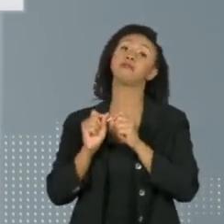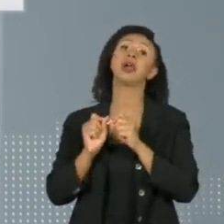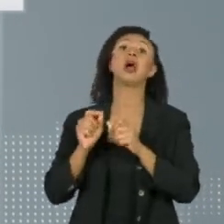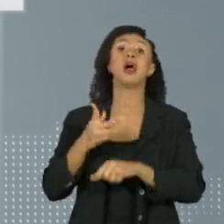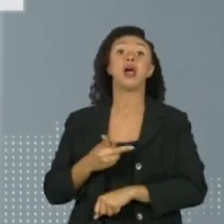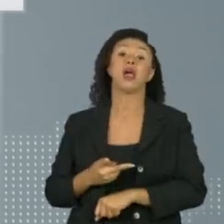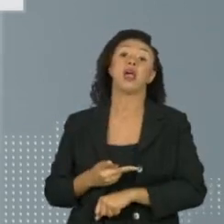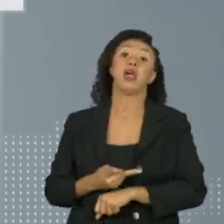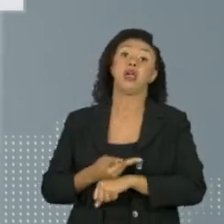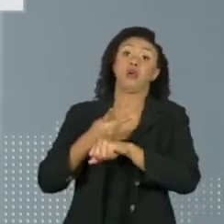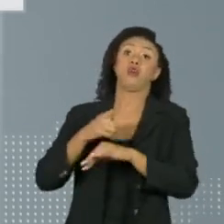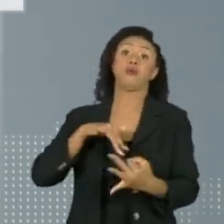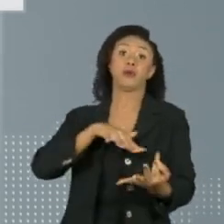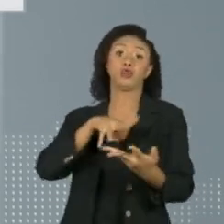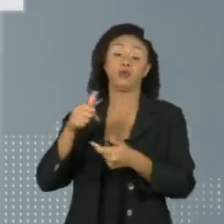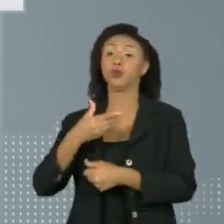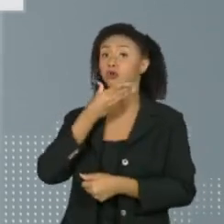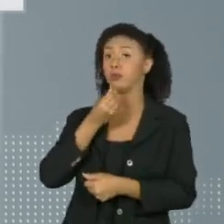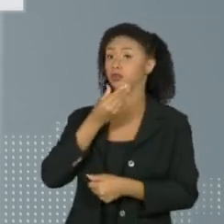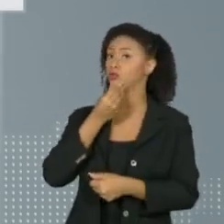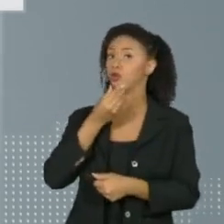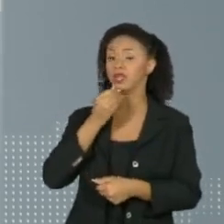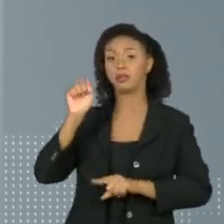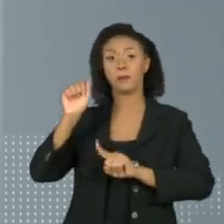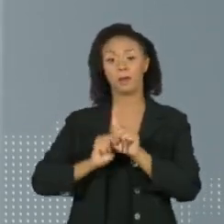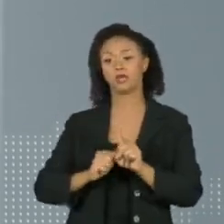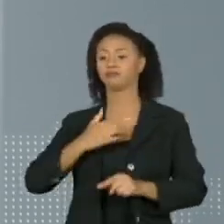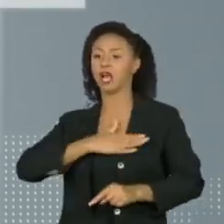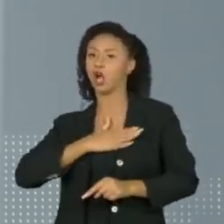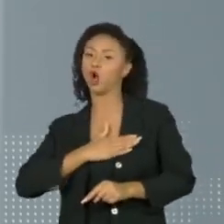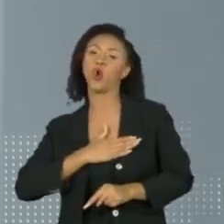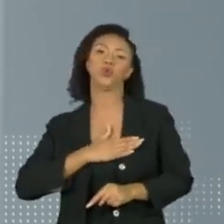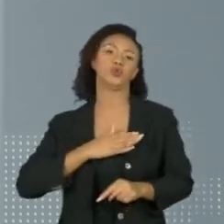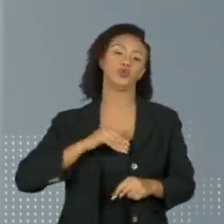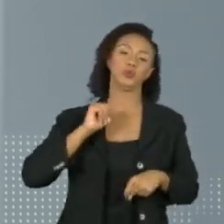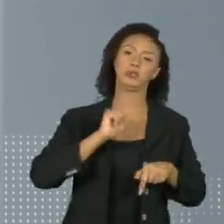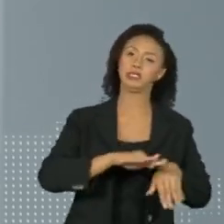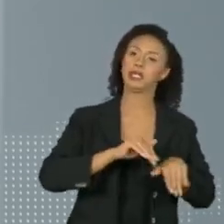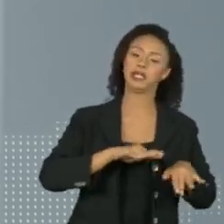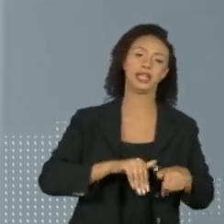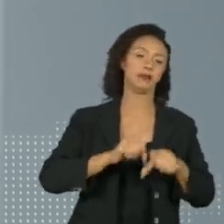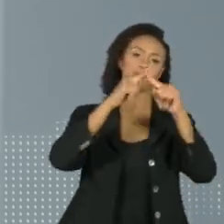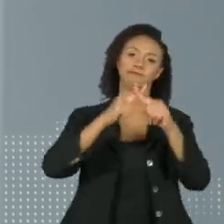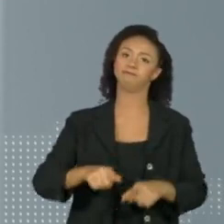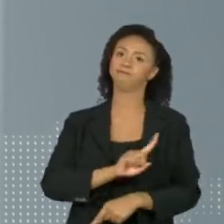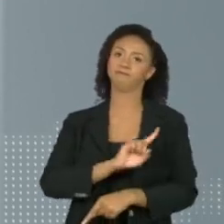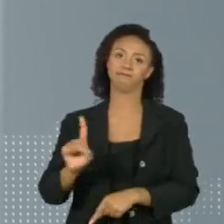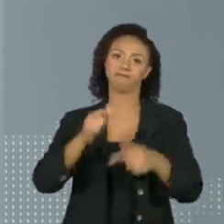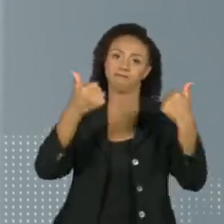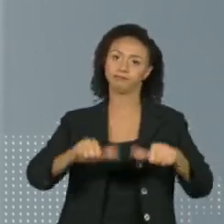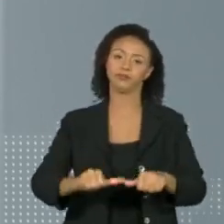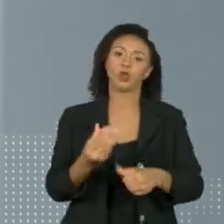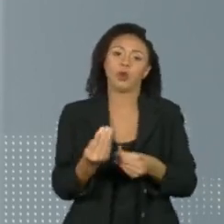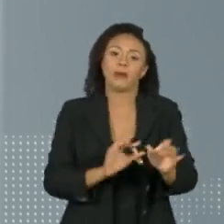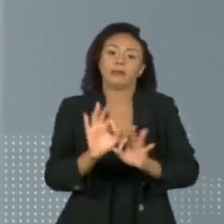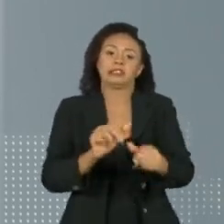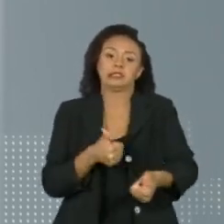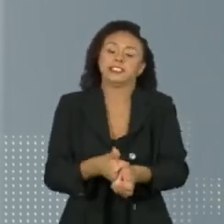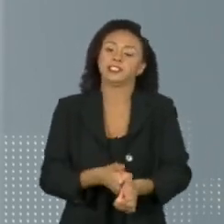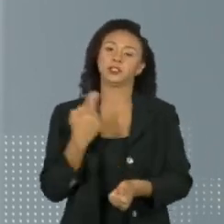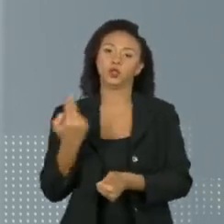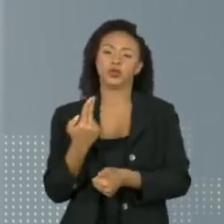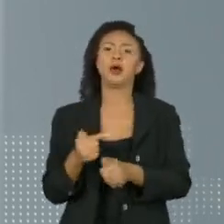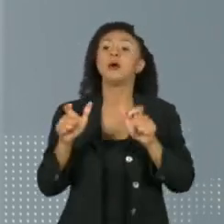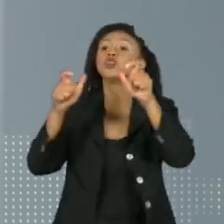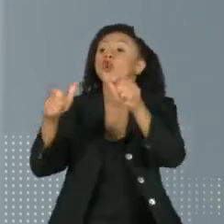disputada na Rússia nos meses de Agosto e Setembro segundo a entidade seria impossível preparar a competição ainda